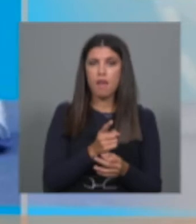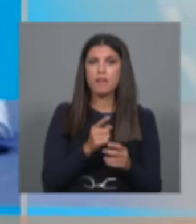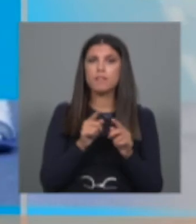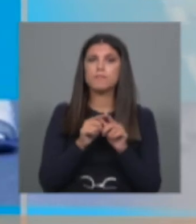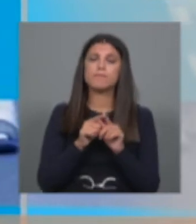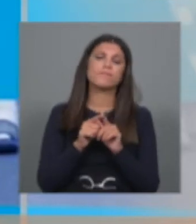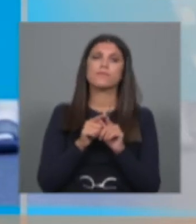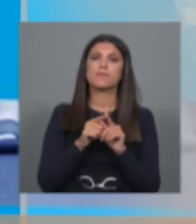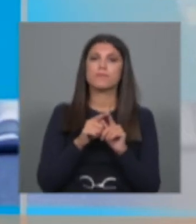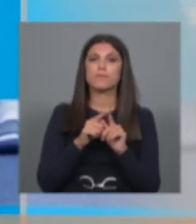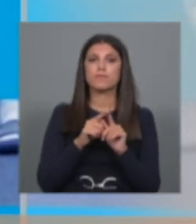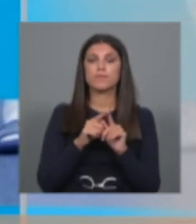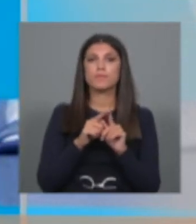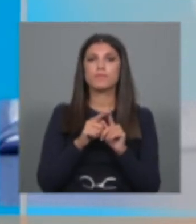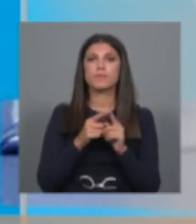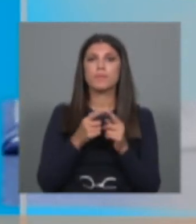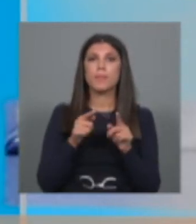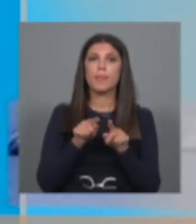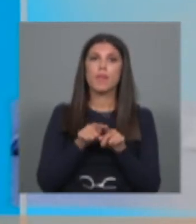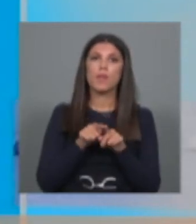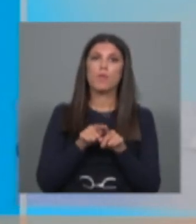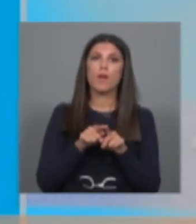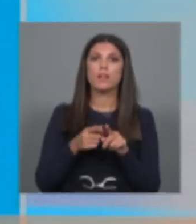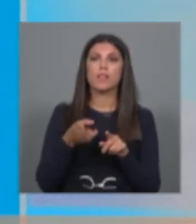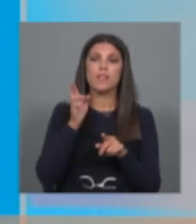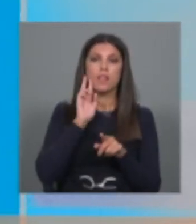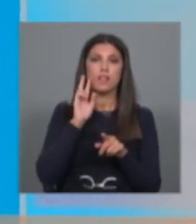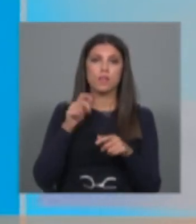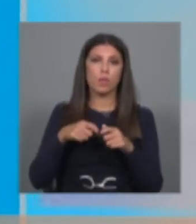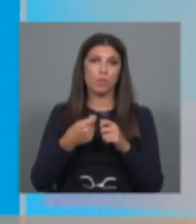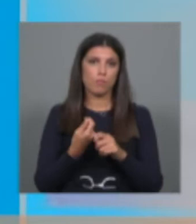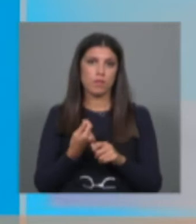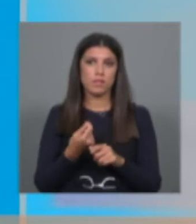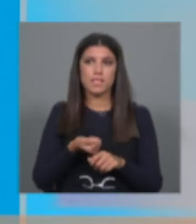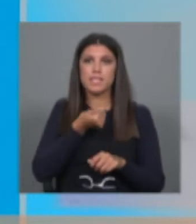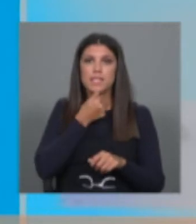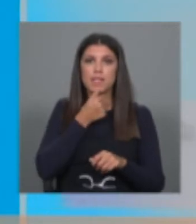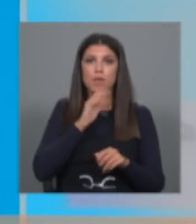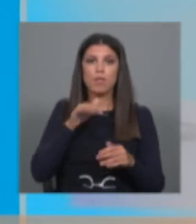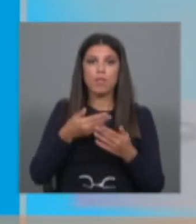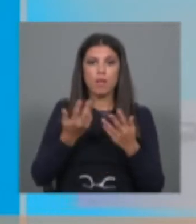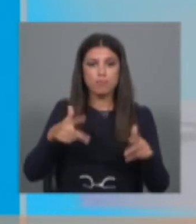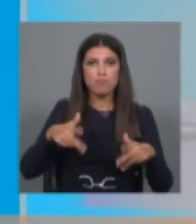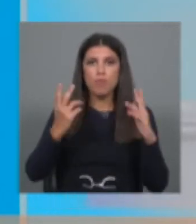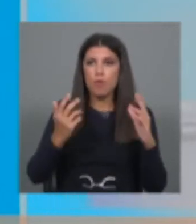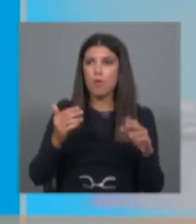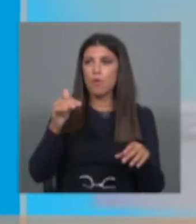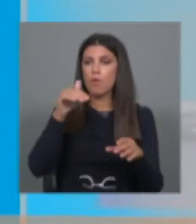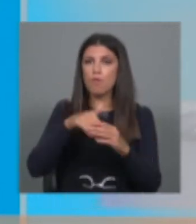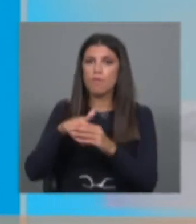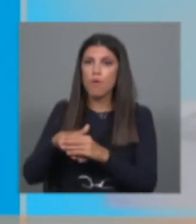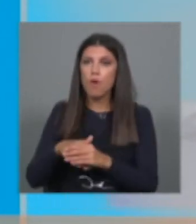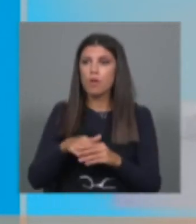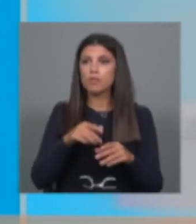todo este processo e, portanto, a direção do partido decidiu dar liberdade de voto aos seus